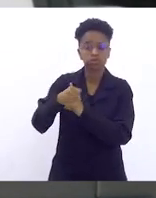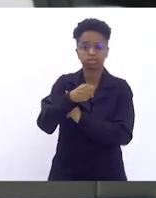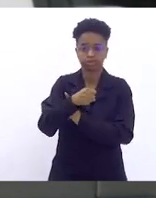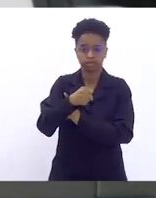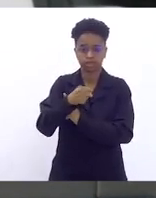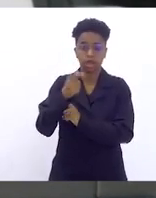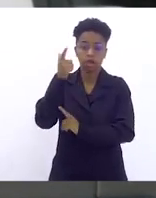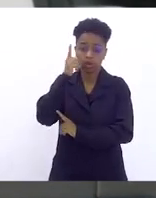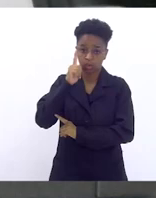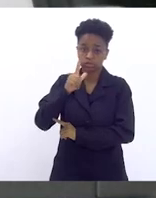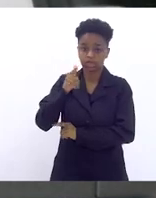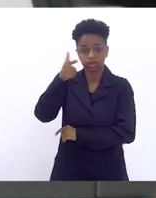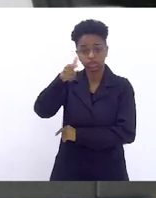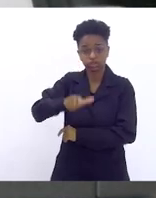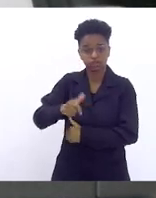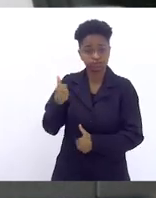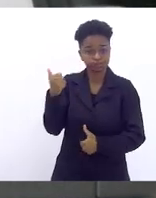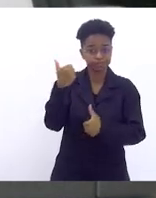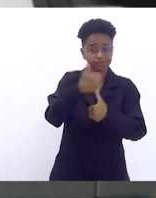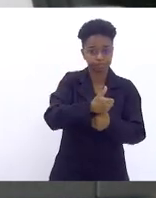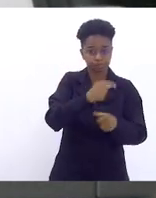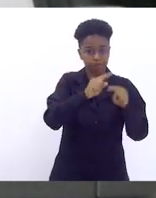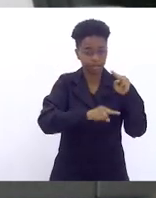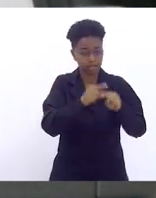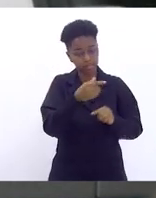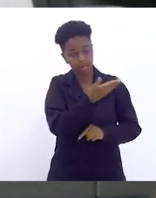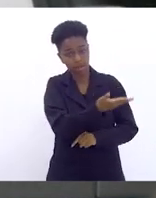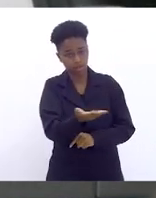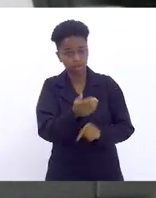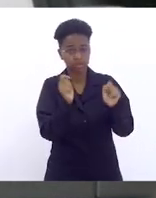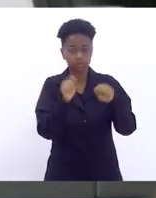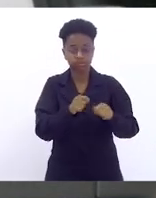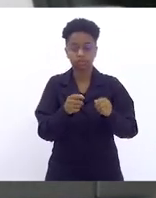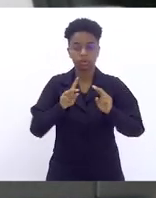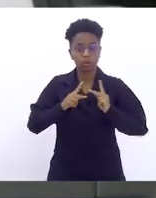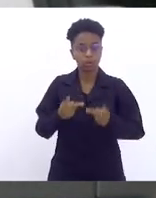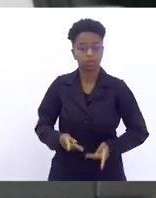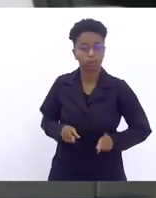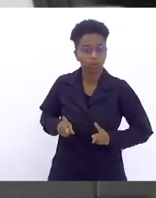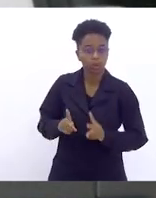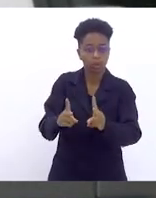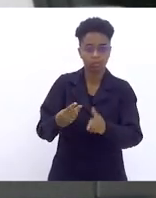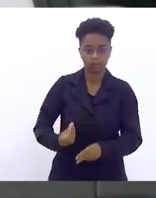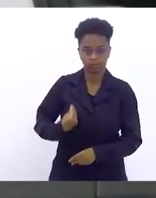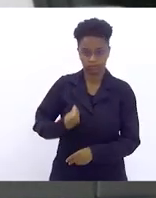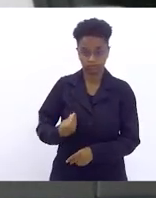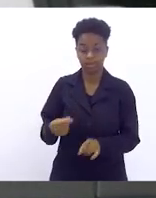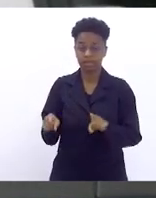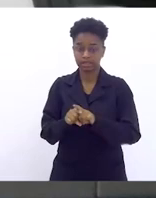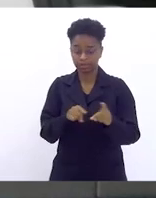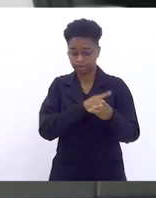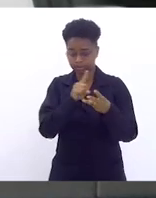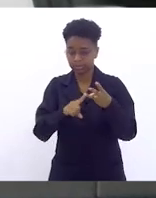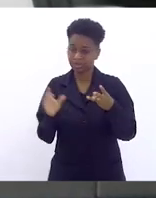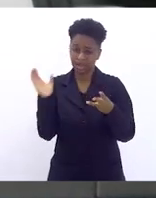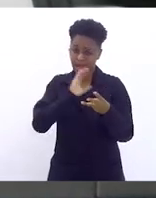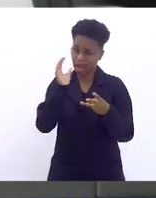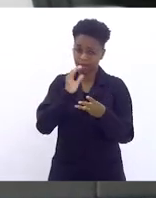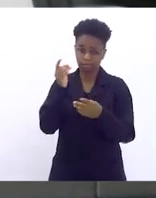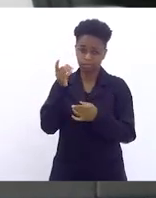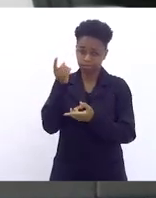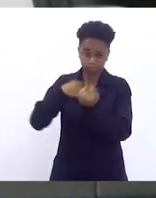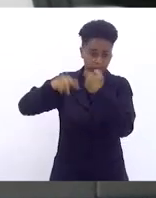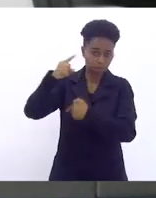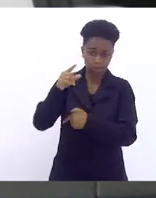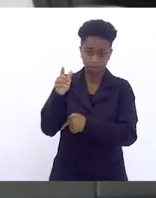repõe esses recursos para que a humanidade tenha continuidade aceleração das mudanças tecnológicas tudo isso nós